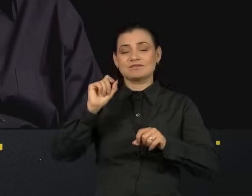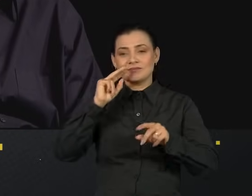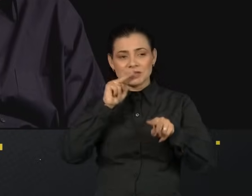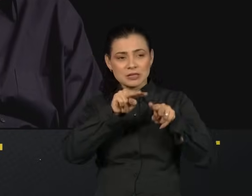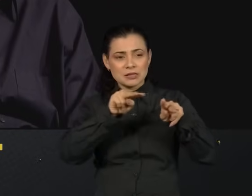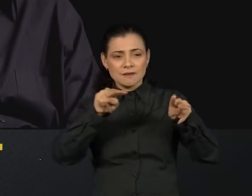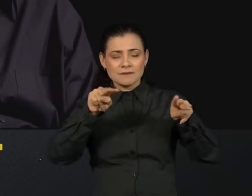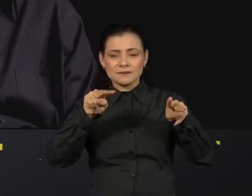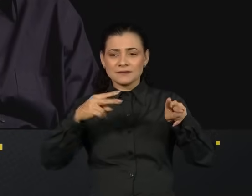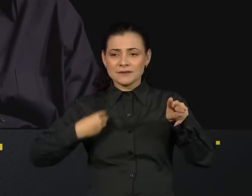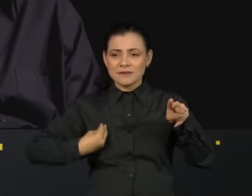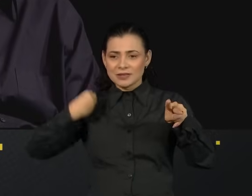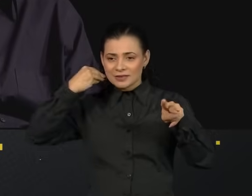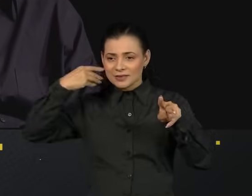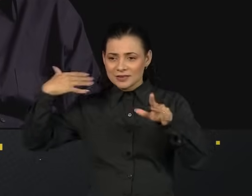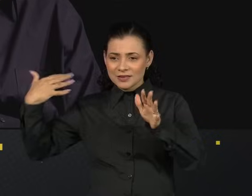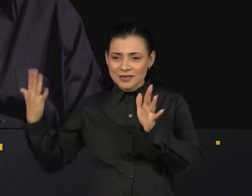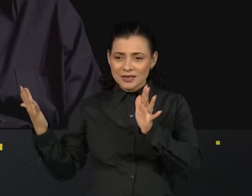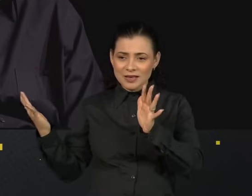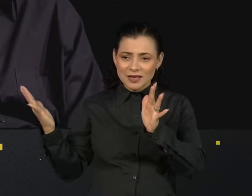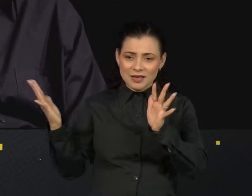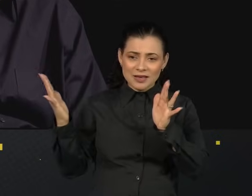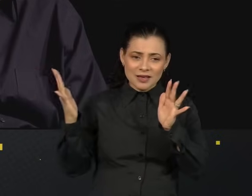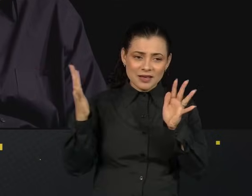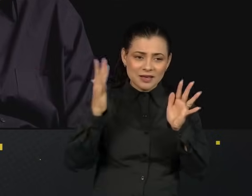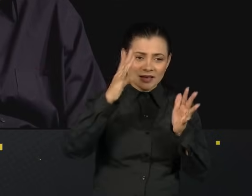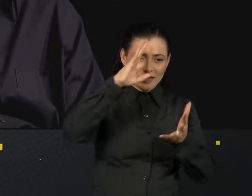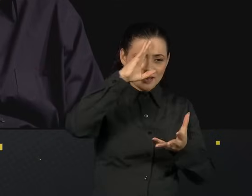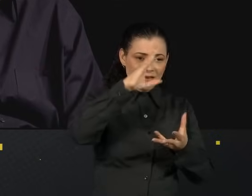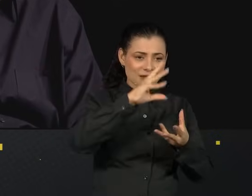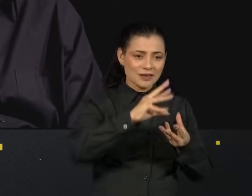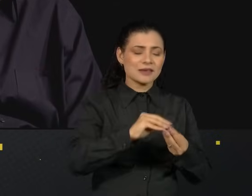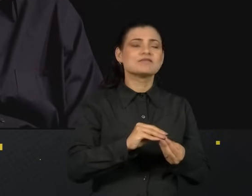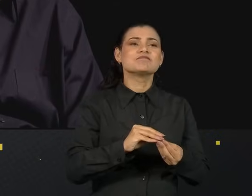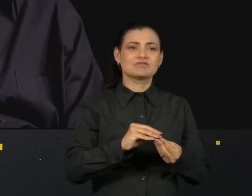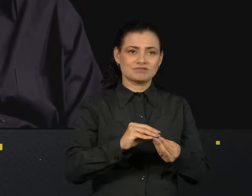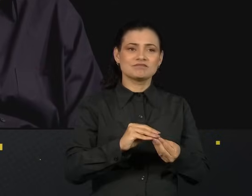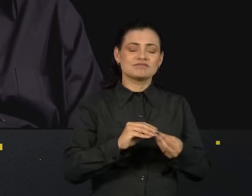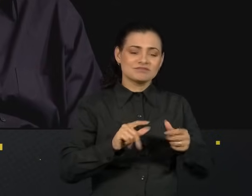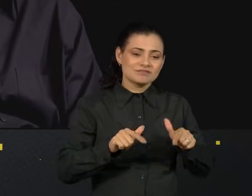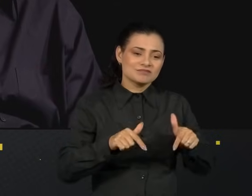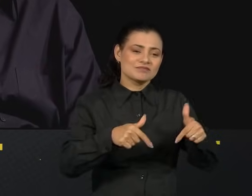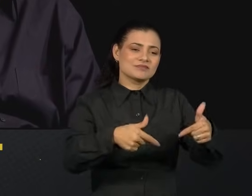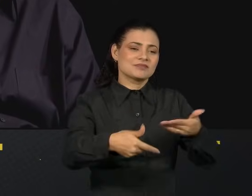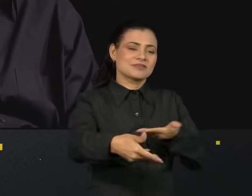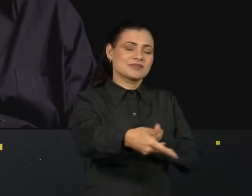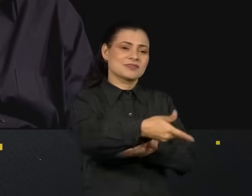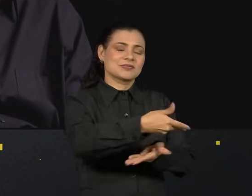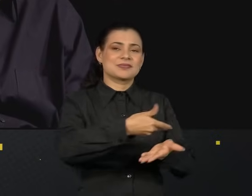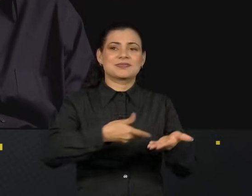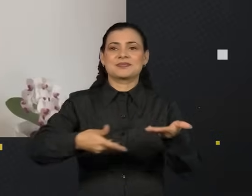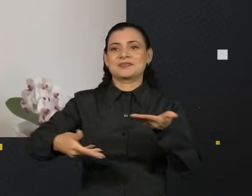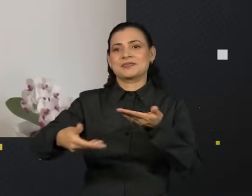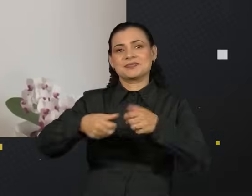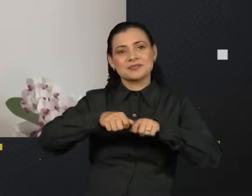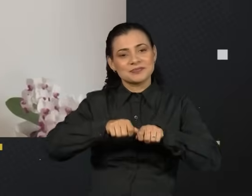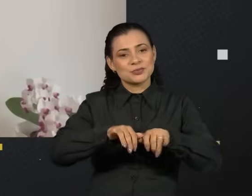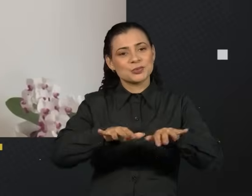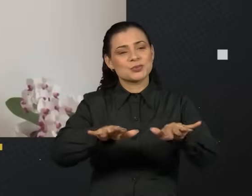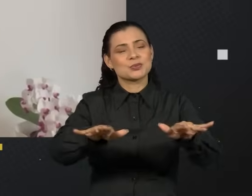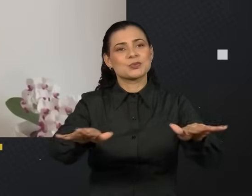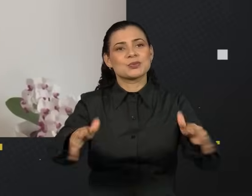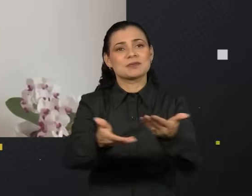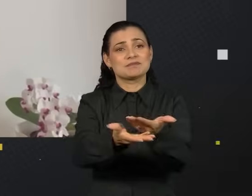viu, viveu e entendeu tudo, e é capaz agora de compartilhar este conhecimento